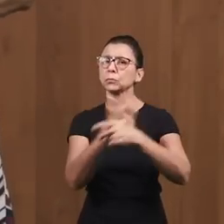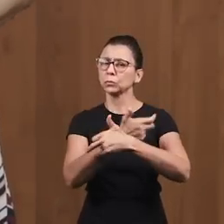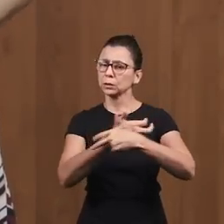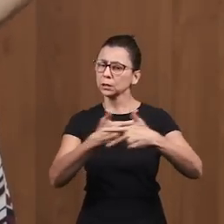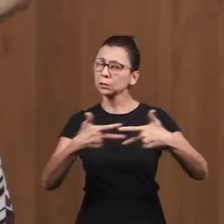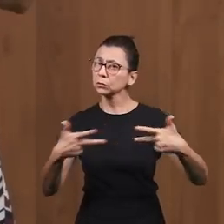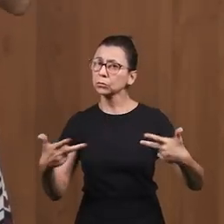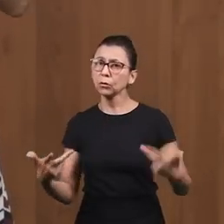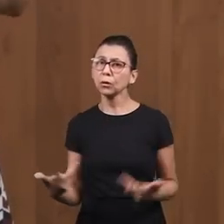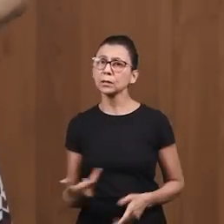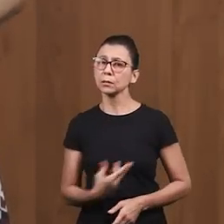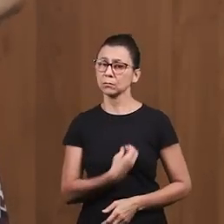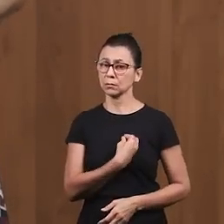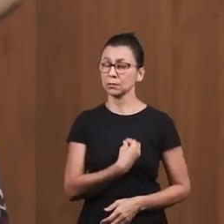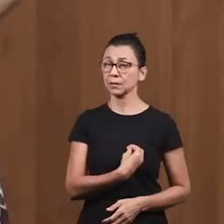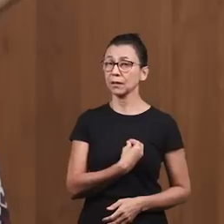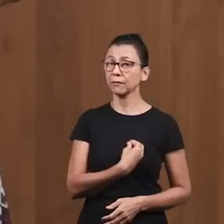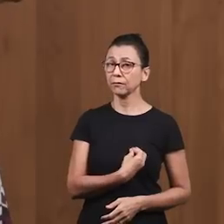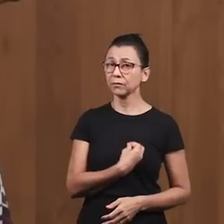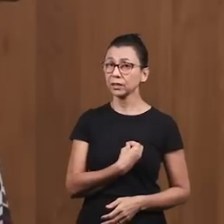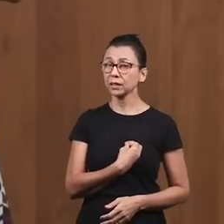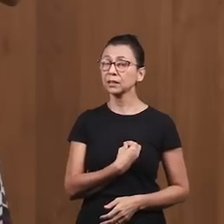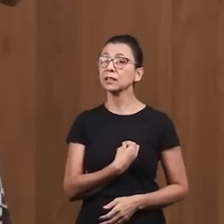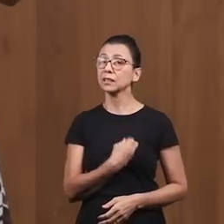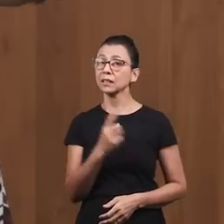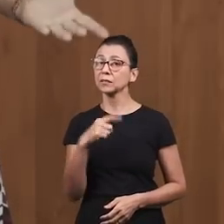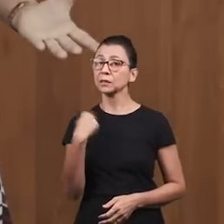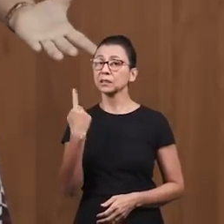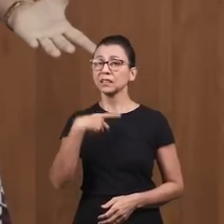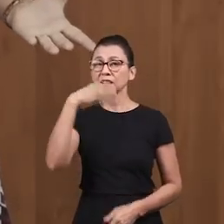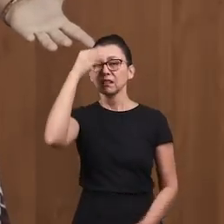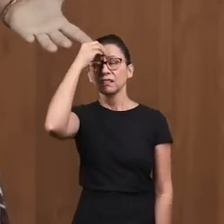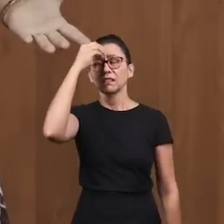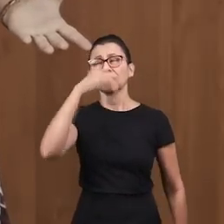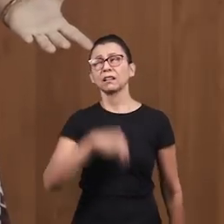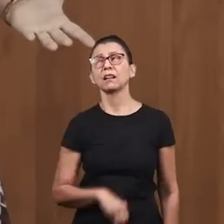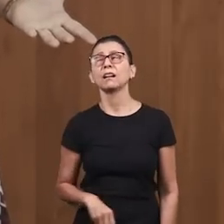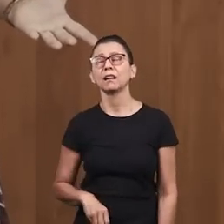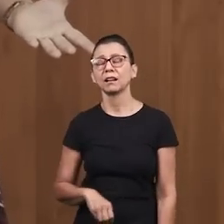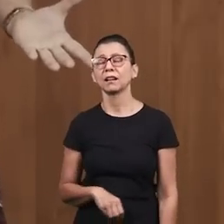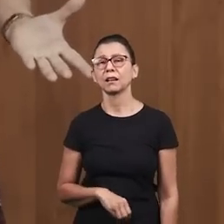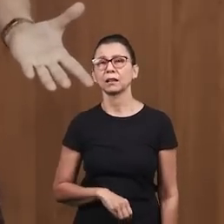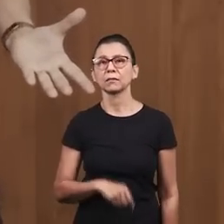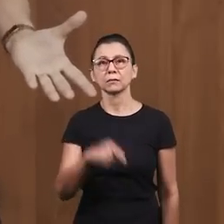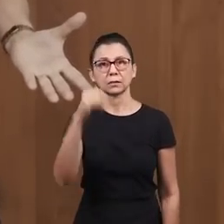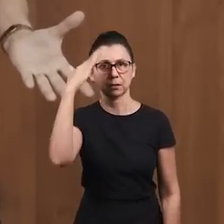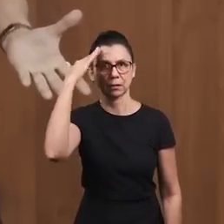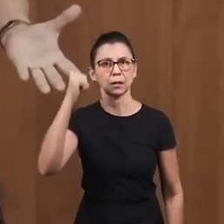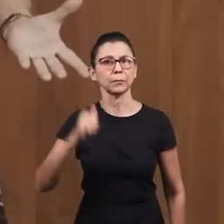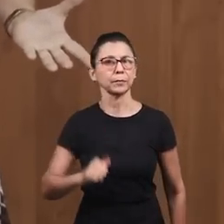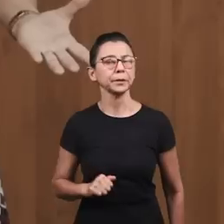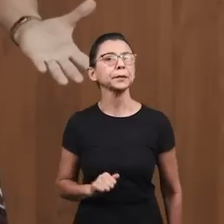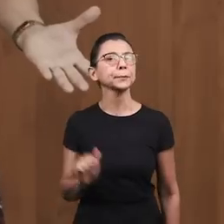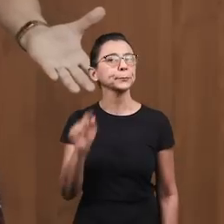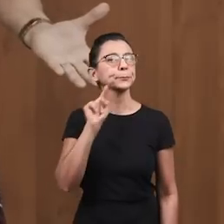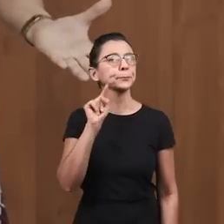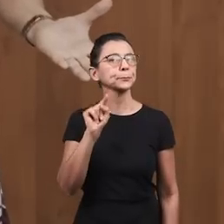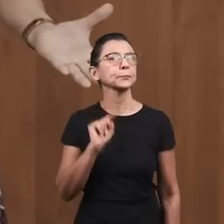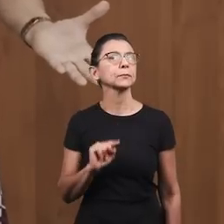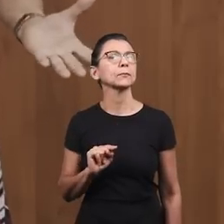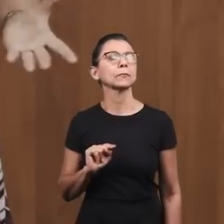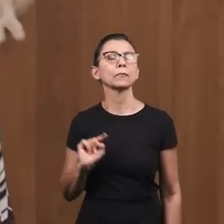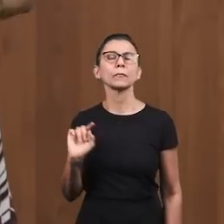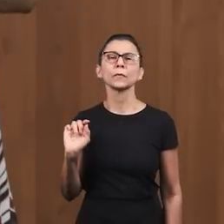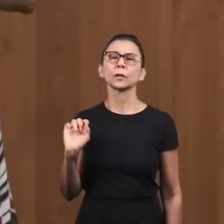corrida, acontecem coisas para a gente desistir. Vocês sabiam? Vocês sabiam,